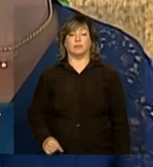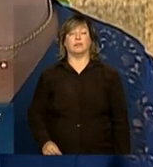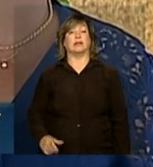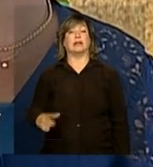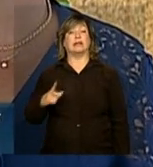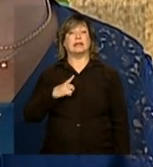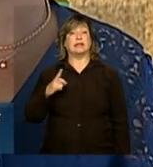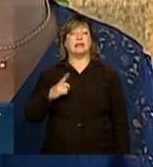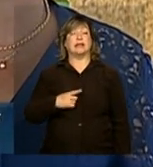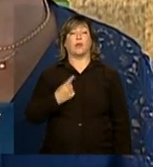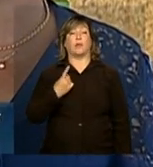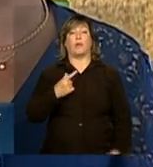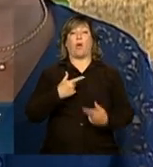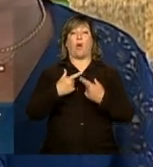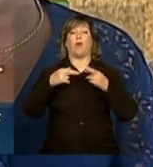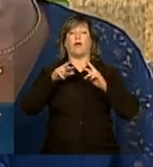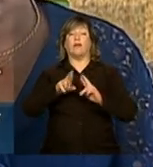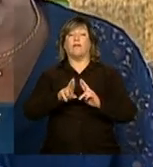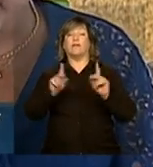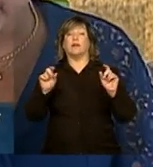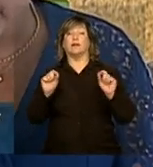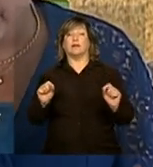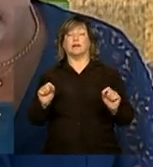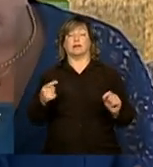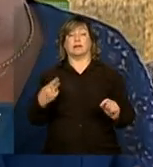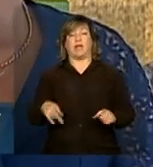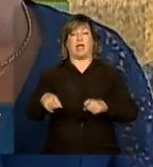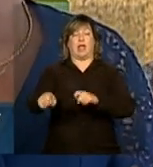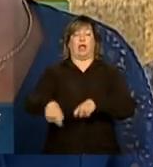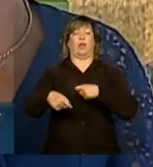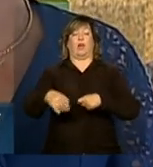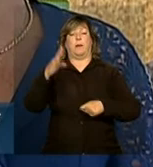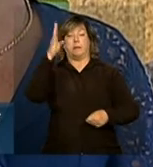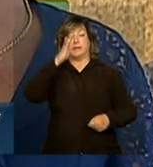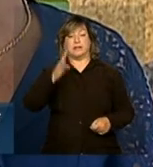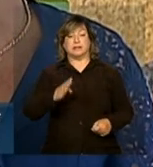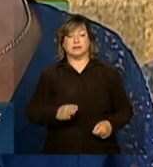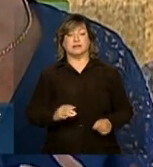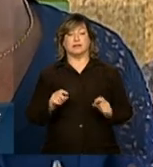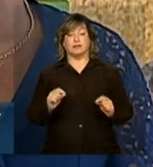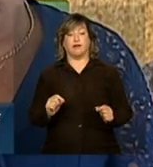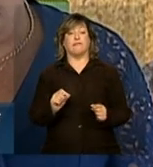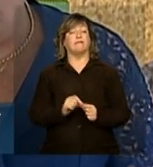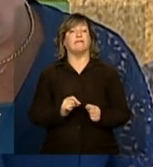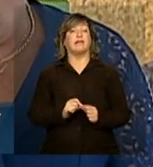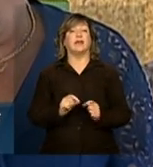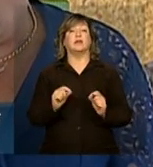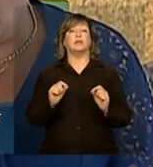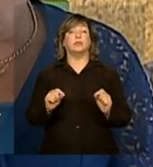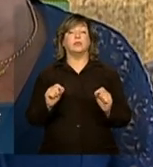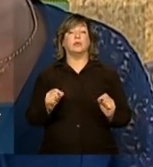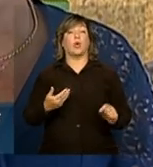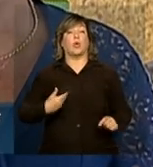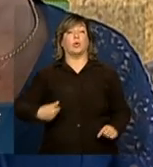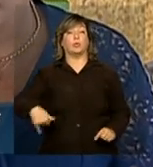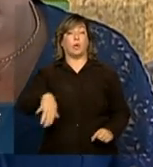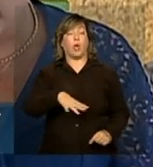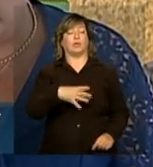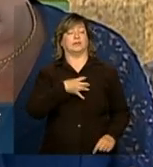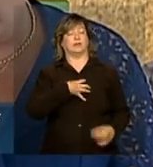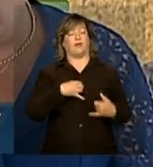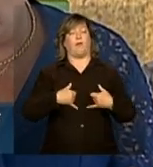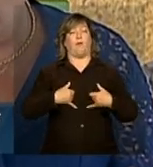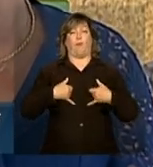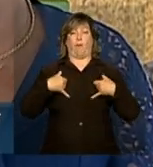um diferencial grande na agricultura brasileira, que faz com que nós nos